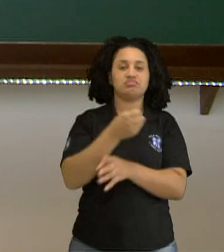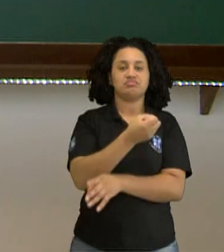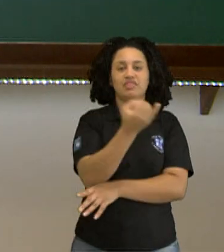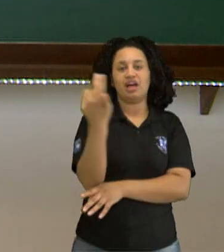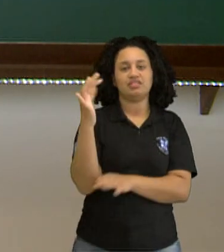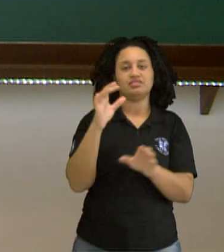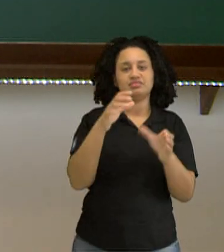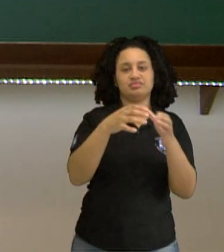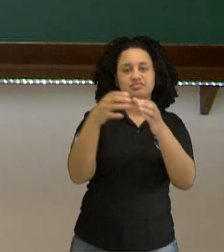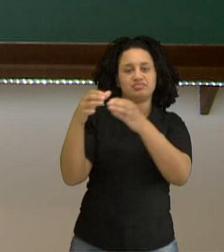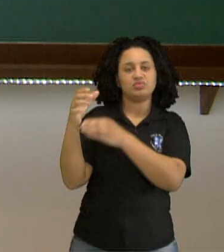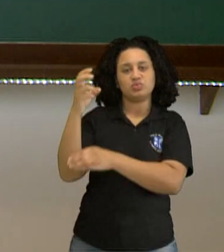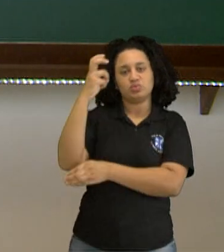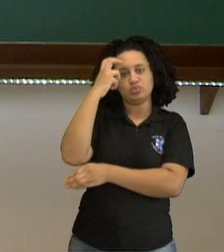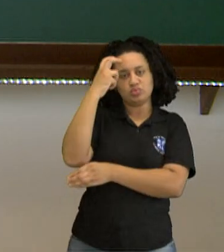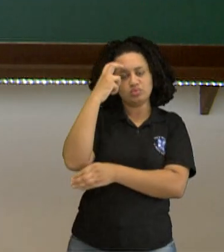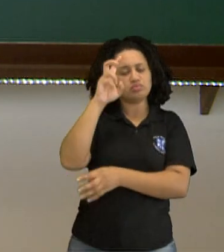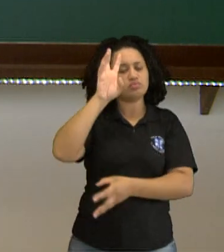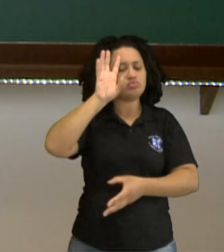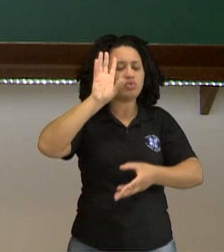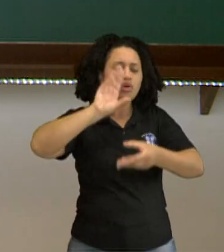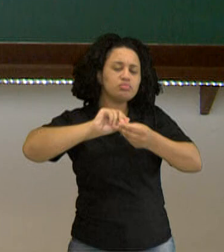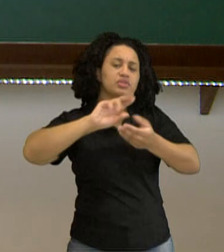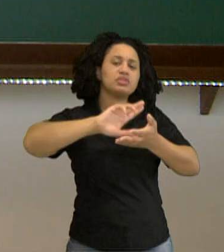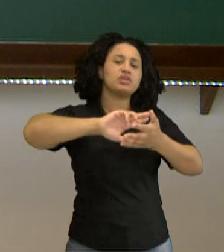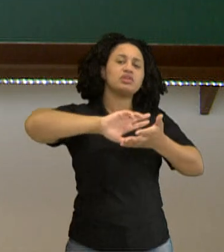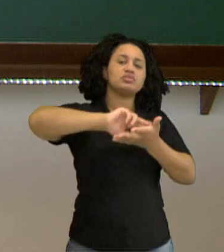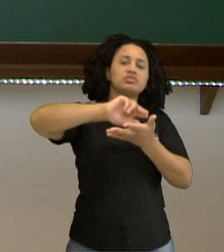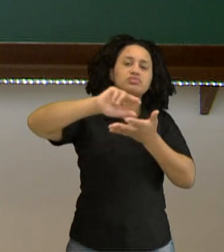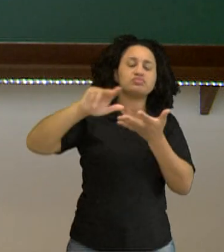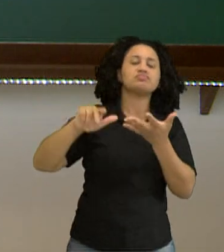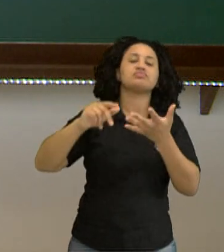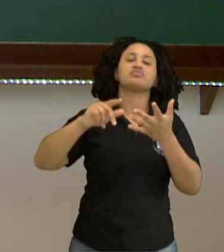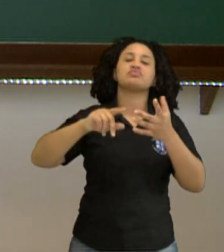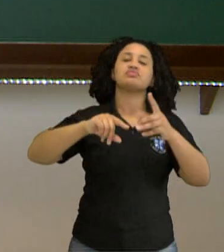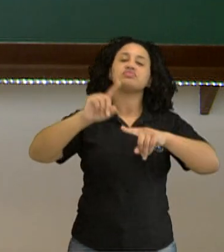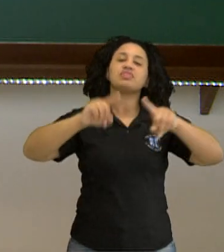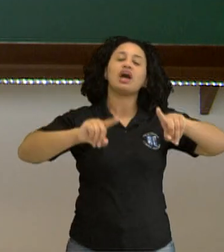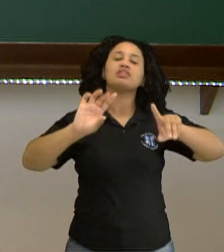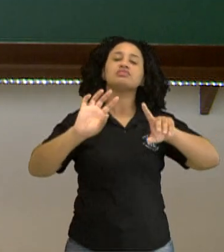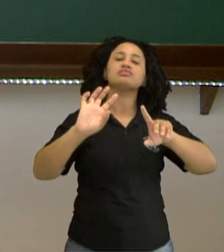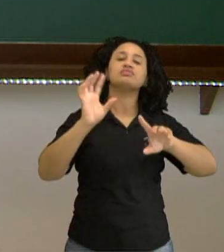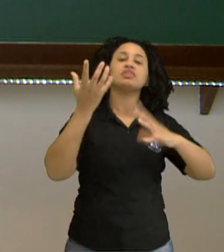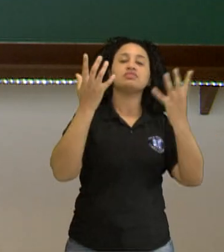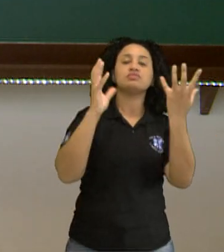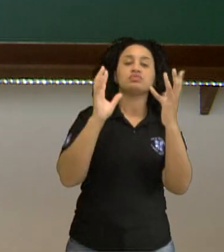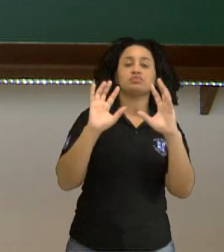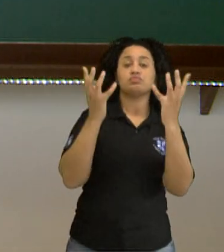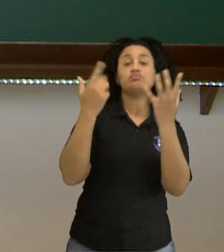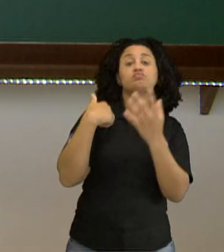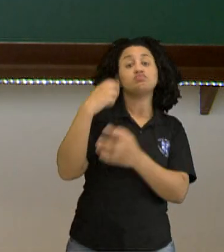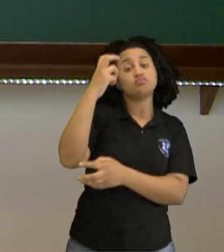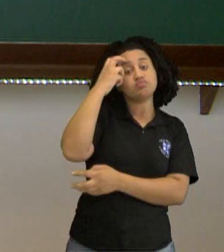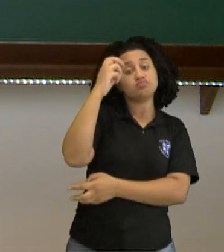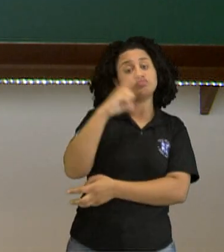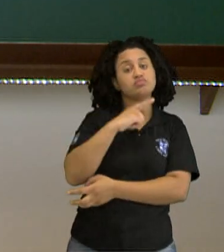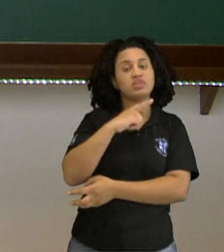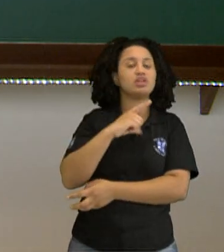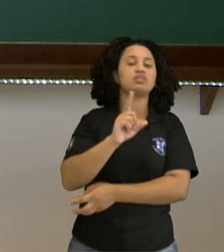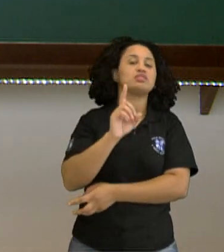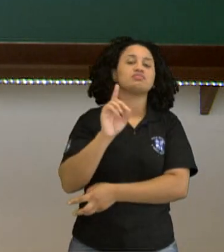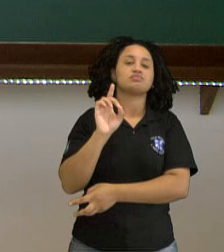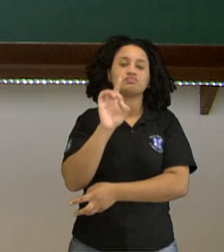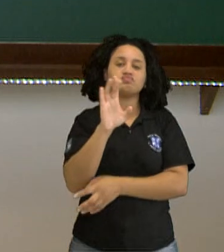palavras, compreender os diversos fenômenos culturais e não simplesmente